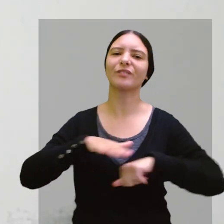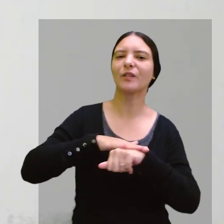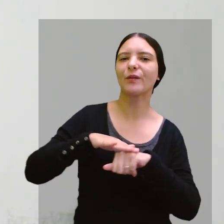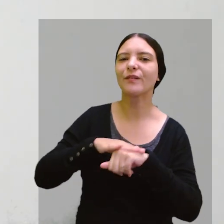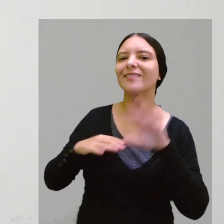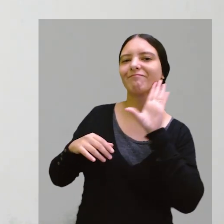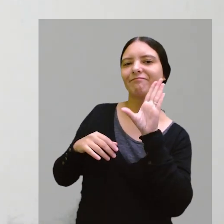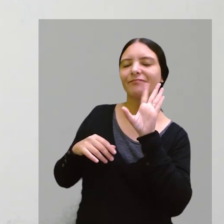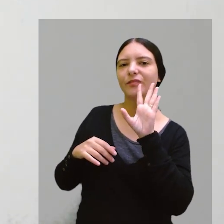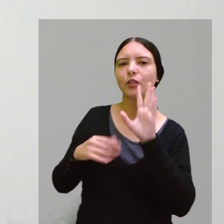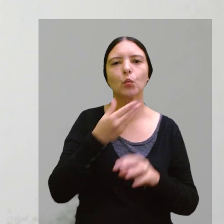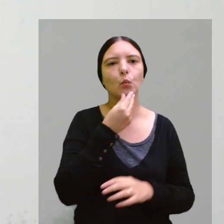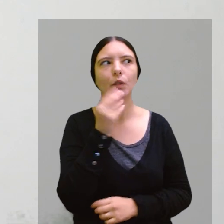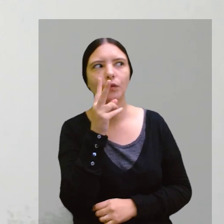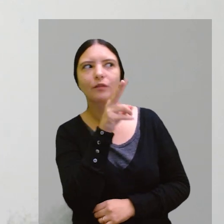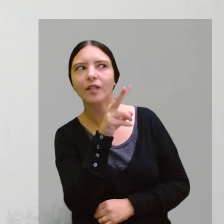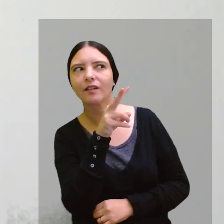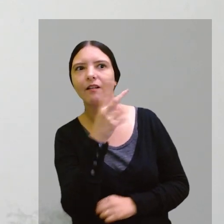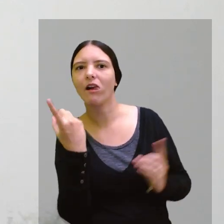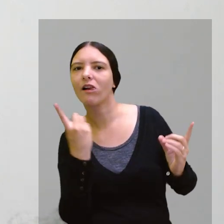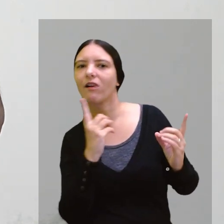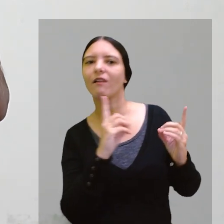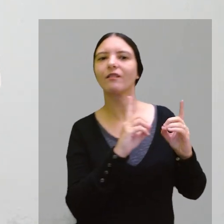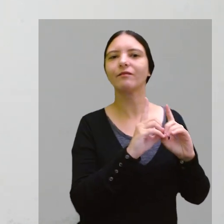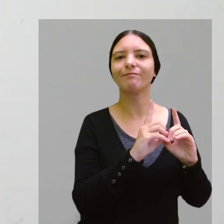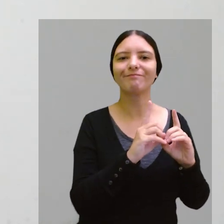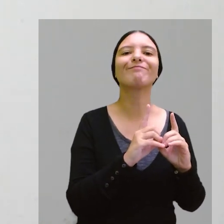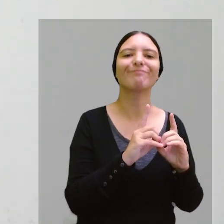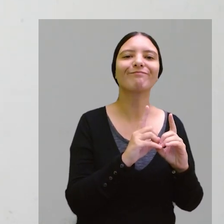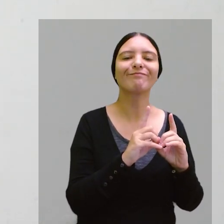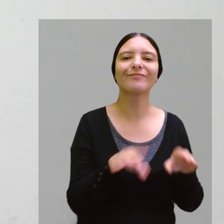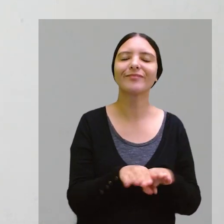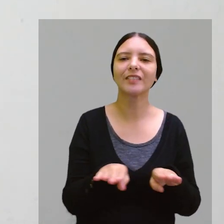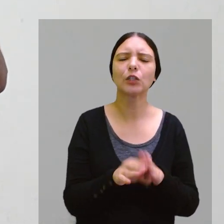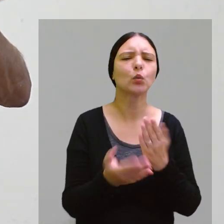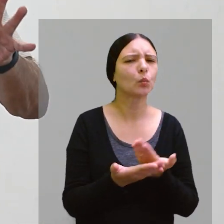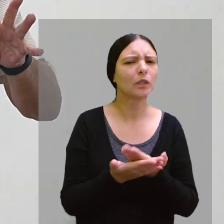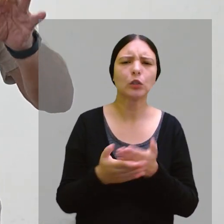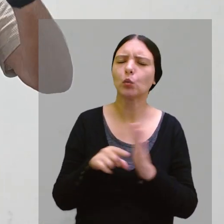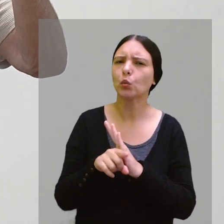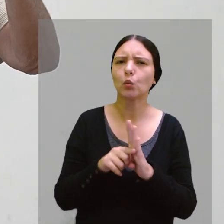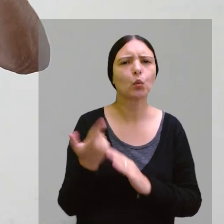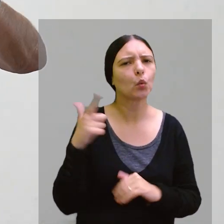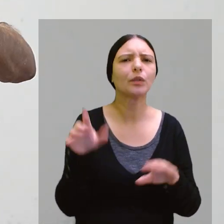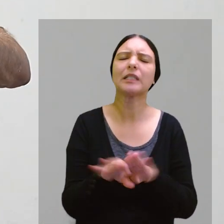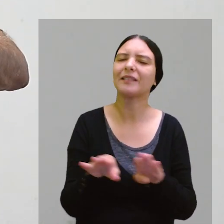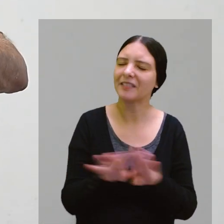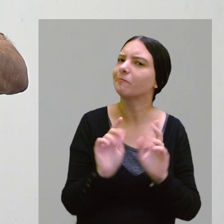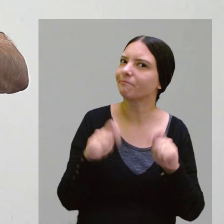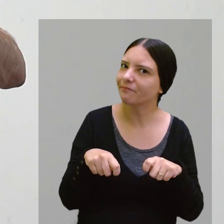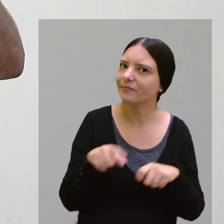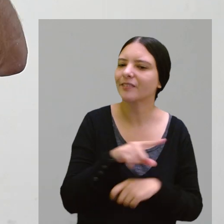mais legal, os rapazes também vão buscar. Tem muitos outros estudos nesse sentido. Eu garanto para